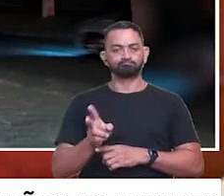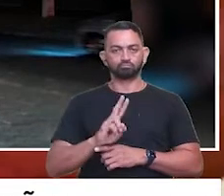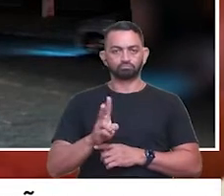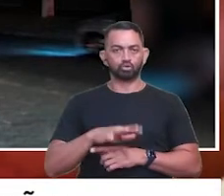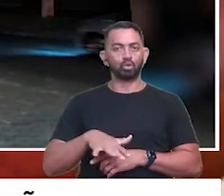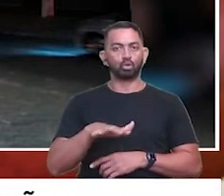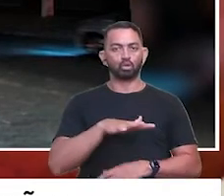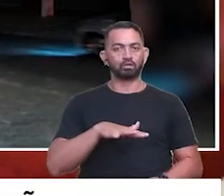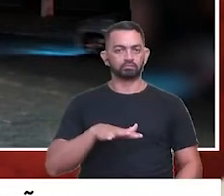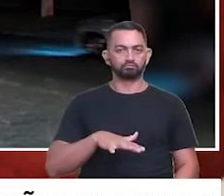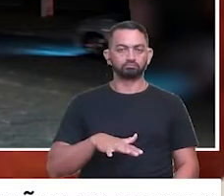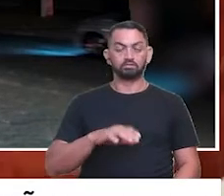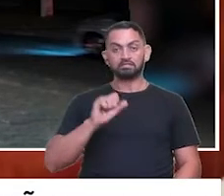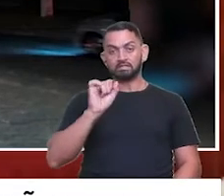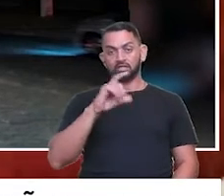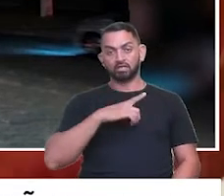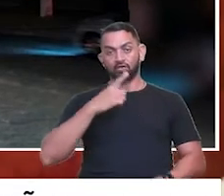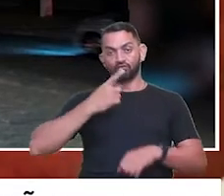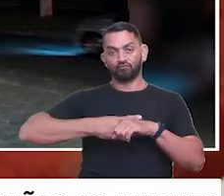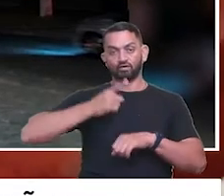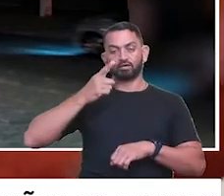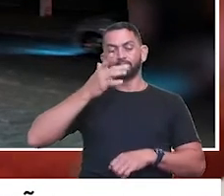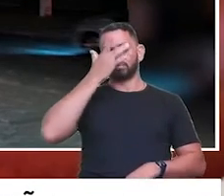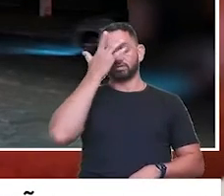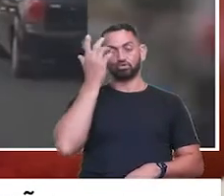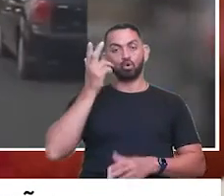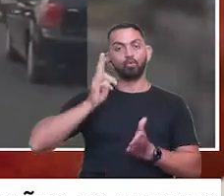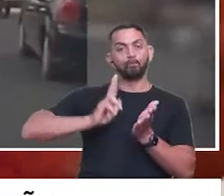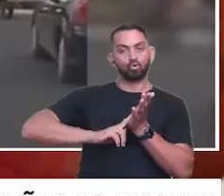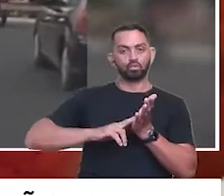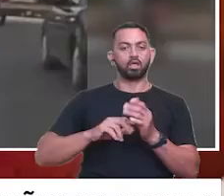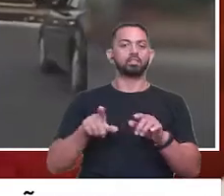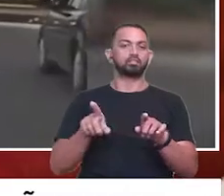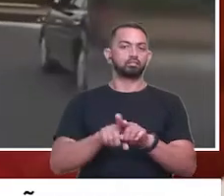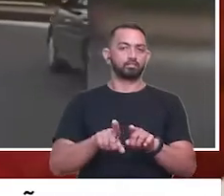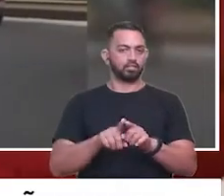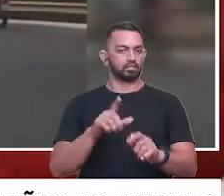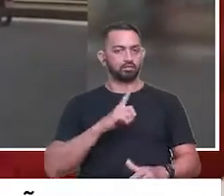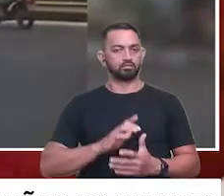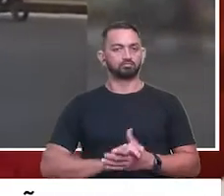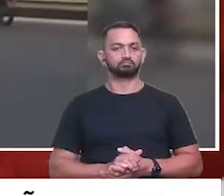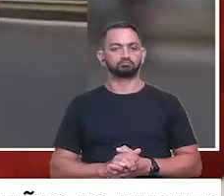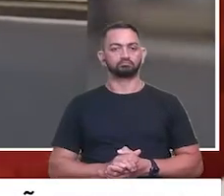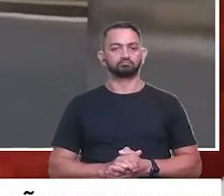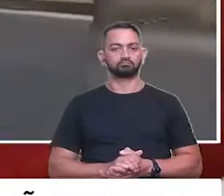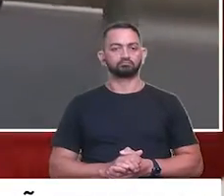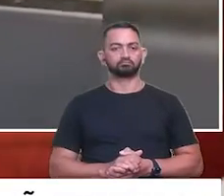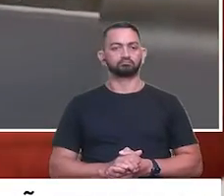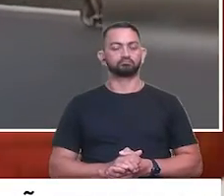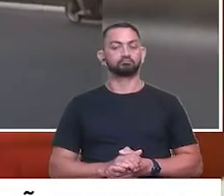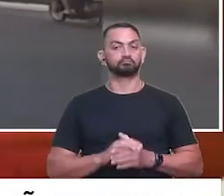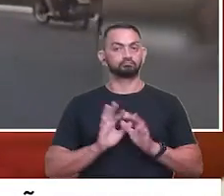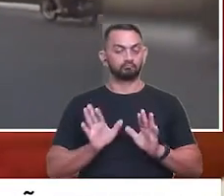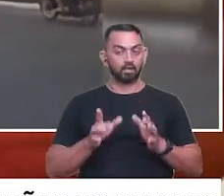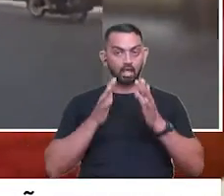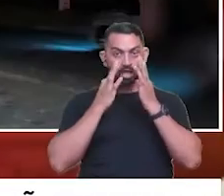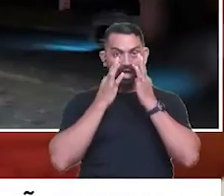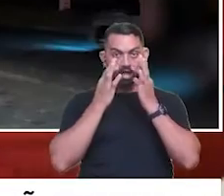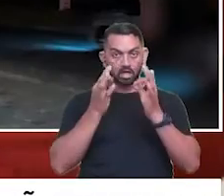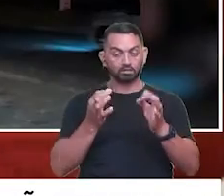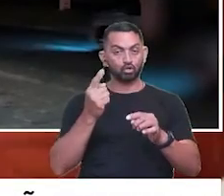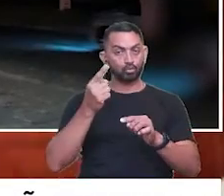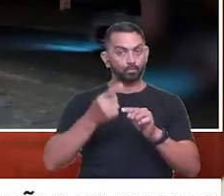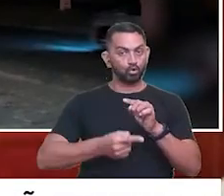sempre monitorando o local né e em casos de flagrante essas pessoas são multados também pois é gente ele tá Olha